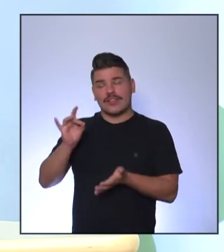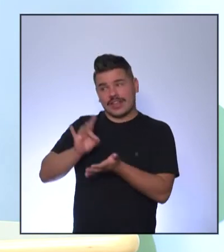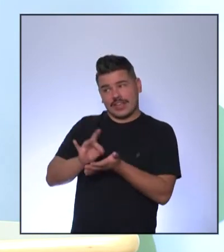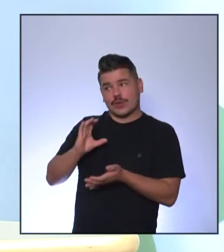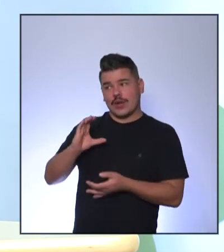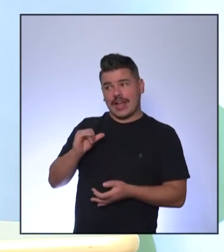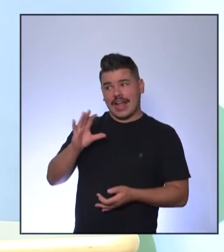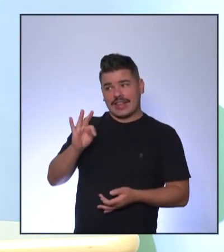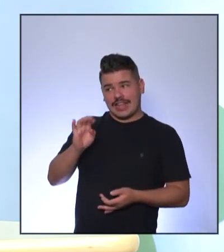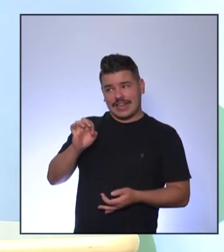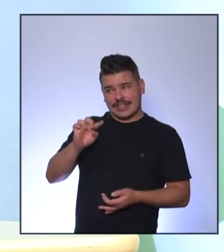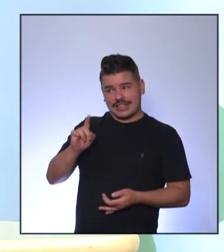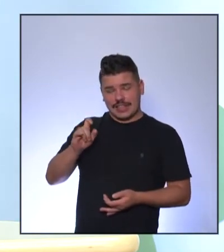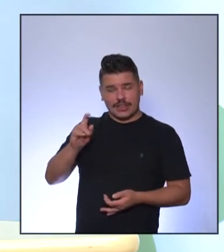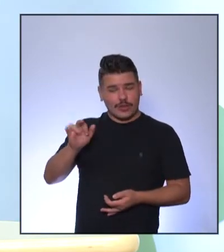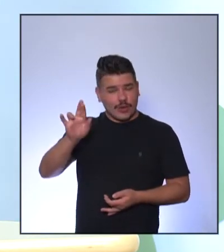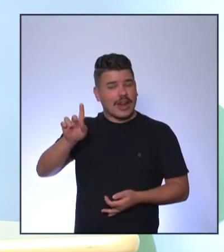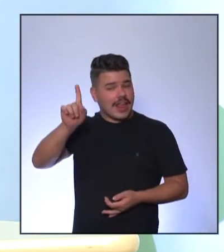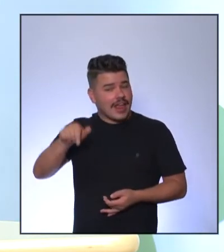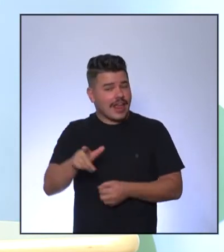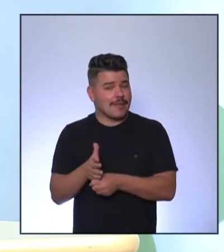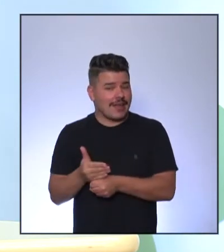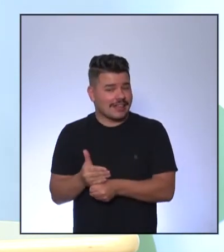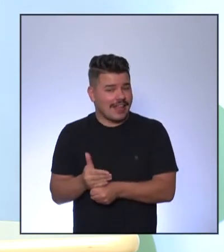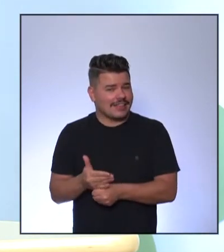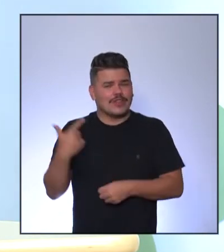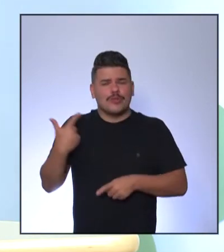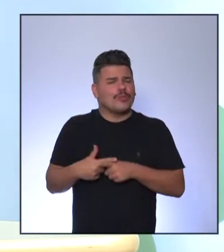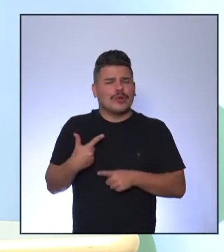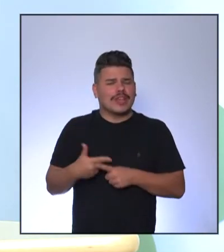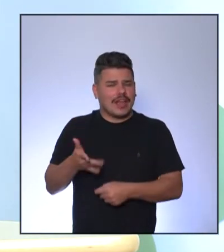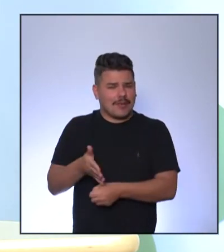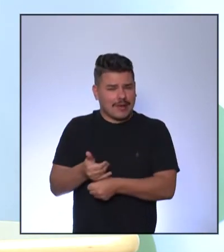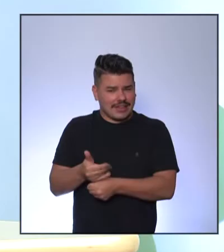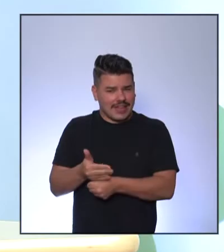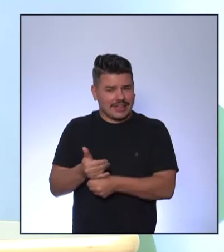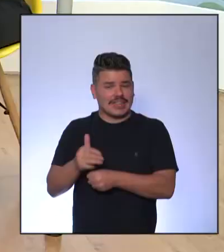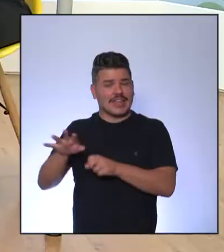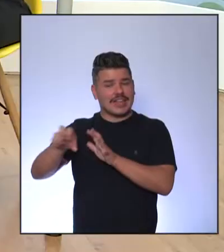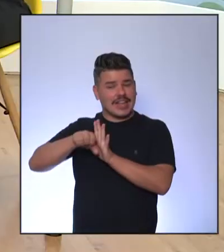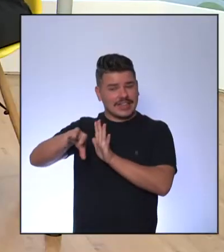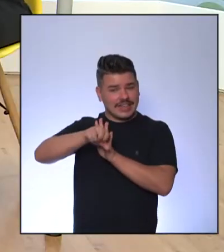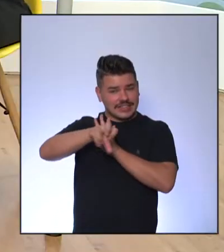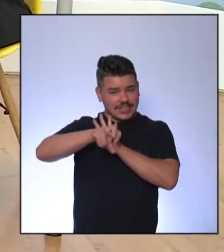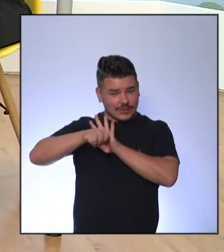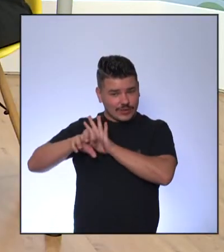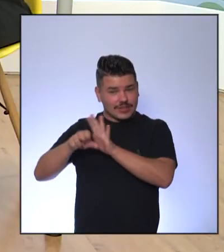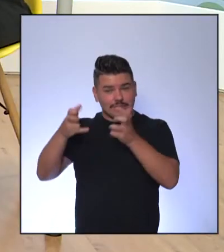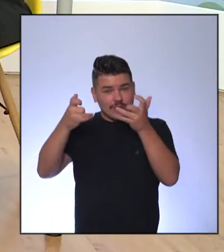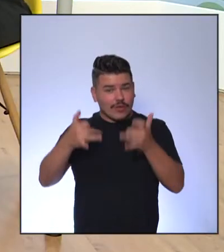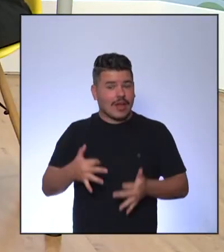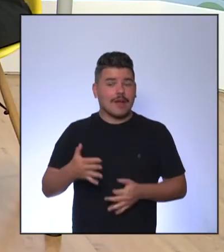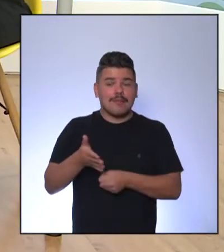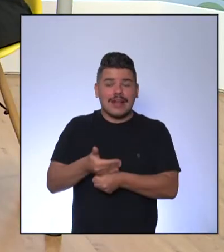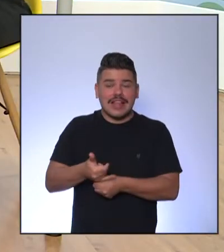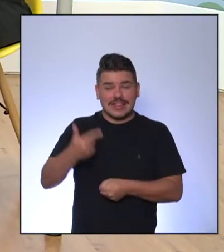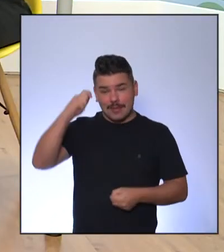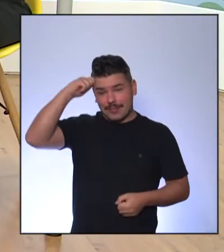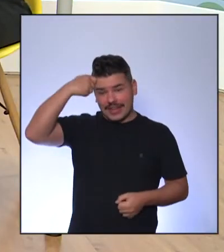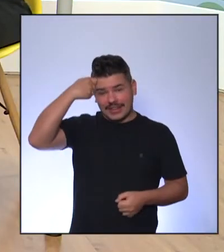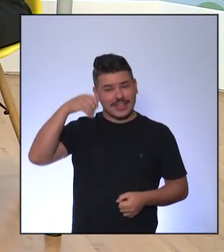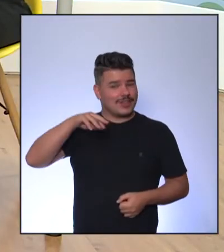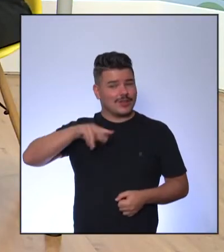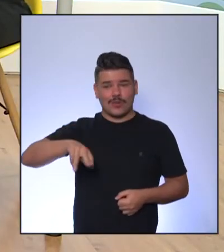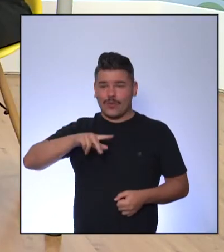nossa batata. Por que foi a batata? Porque a aluna não citou que a batata ia ficar preta? E a Sim. batata não ficou preta, ela